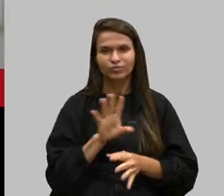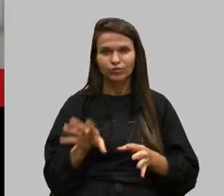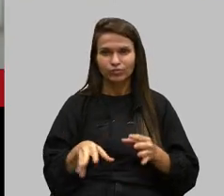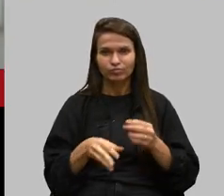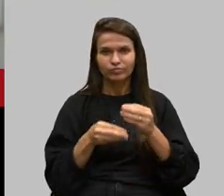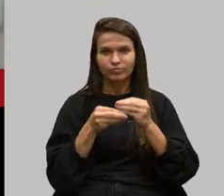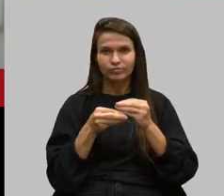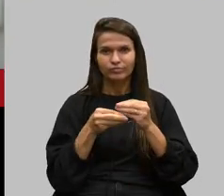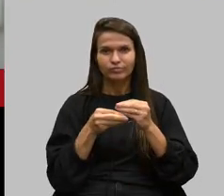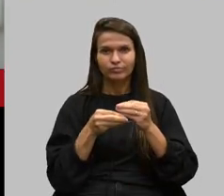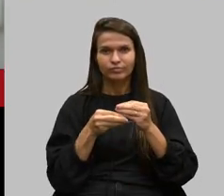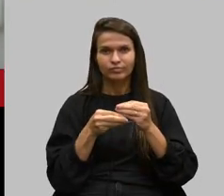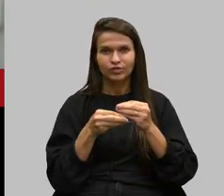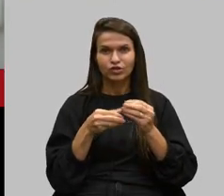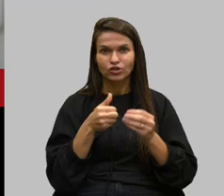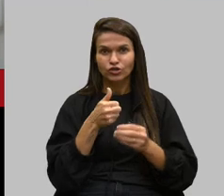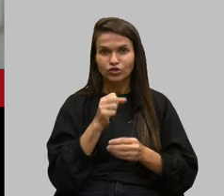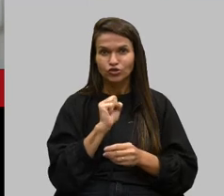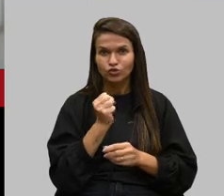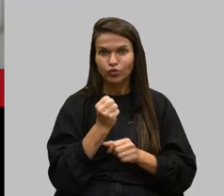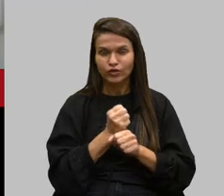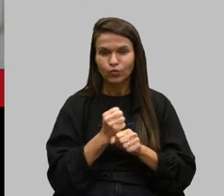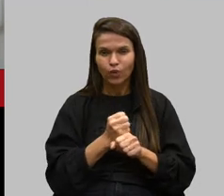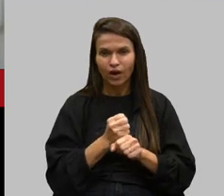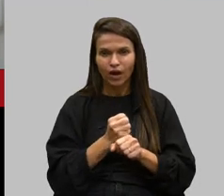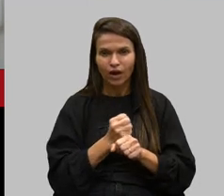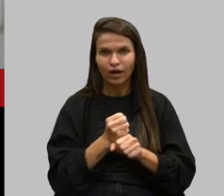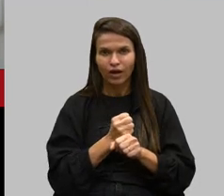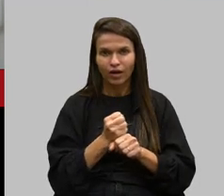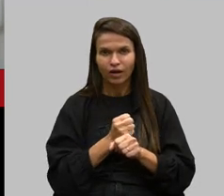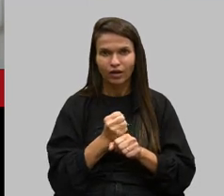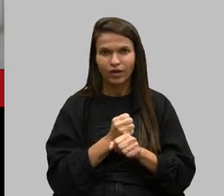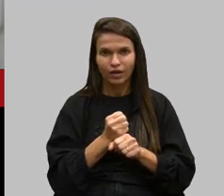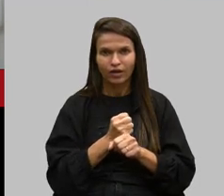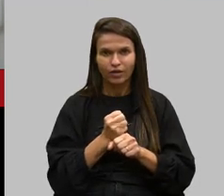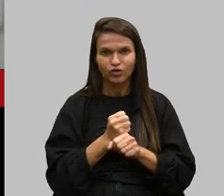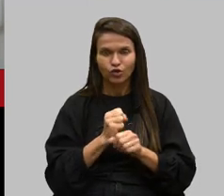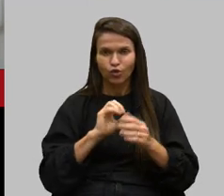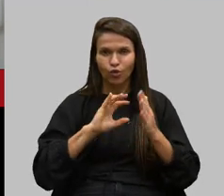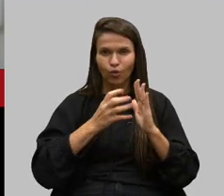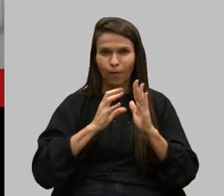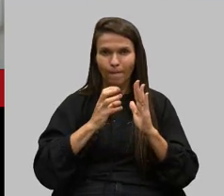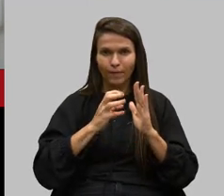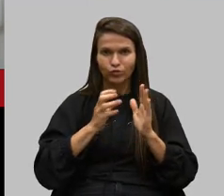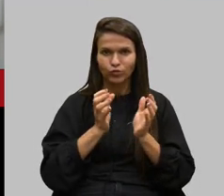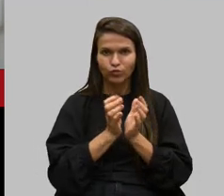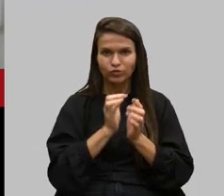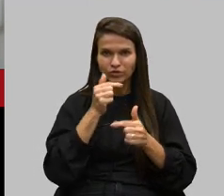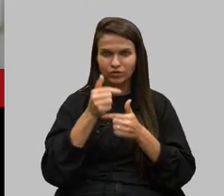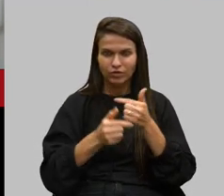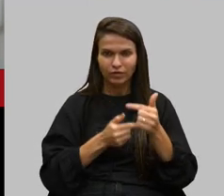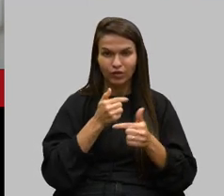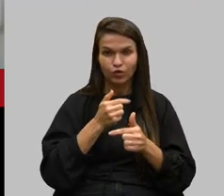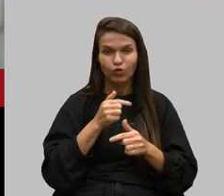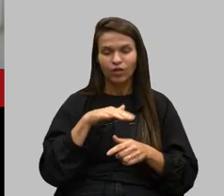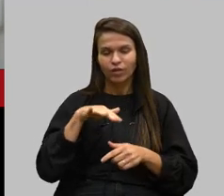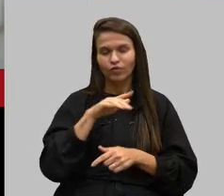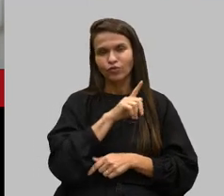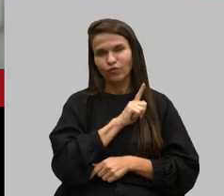inteirando 18 anos do nosso partido de trabalhadores no